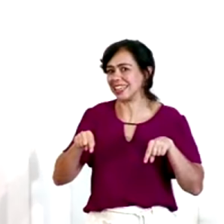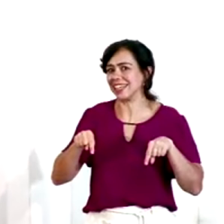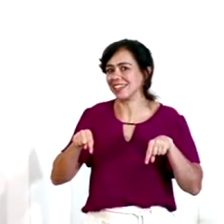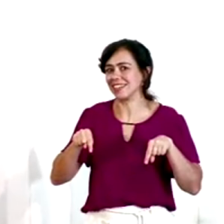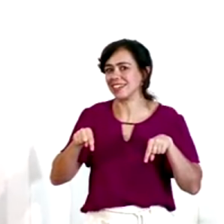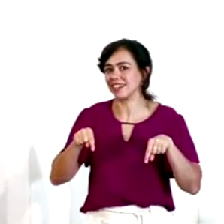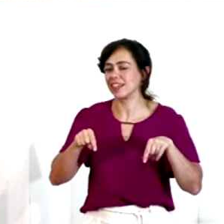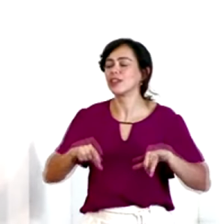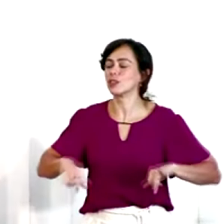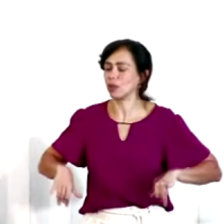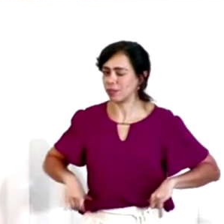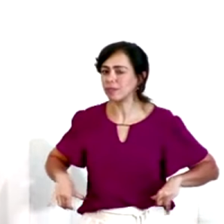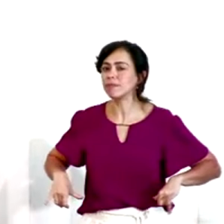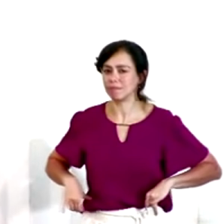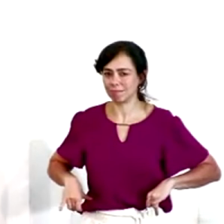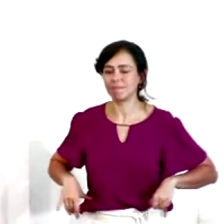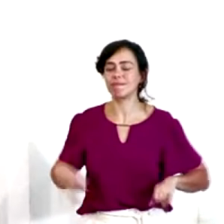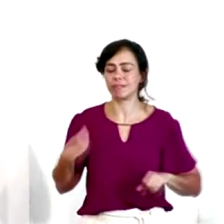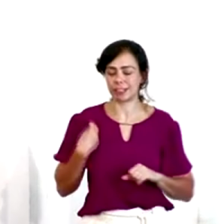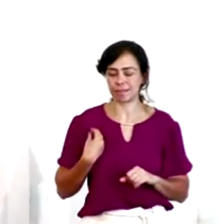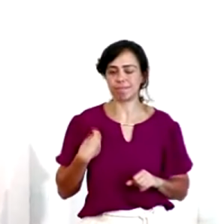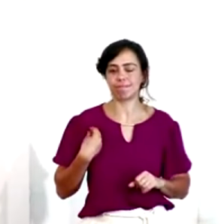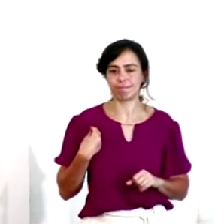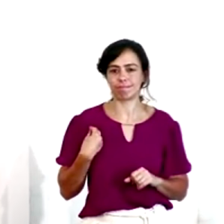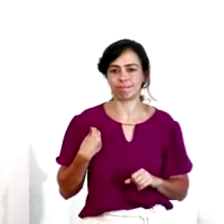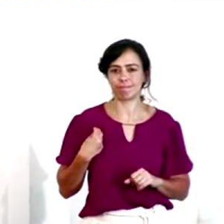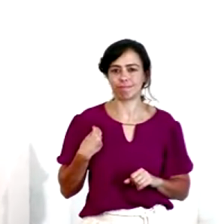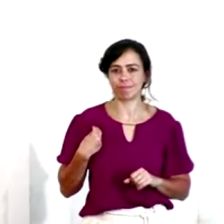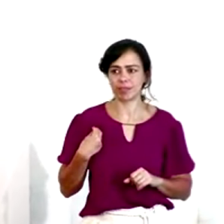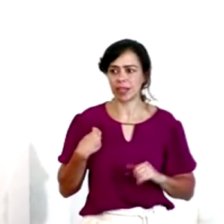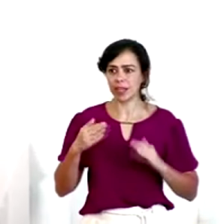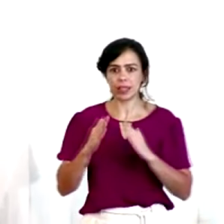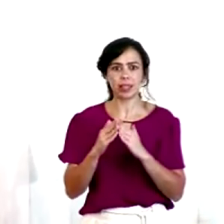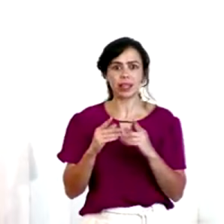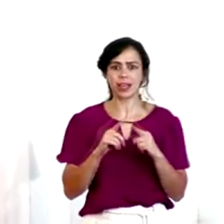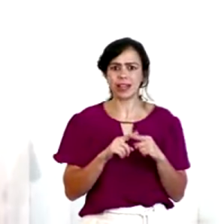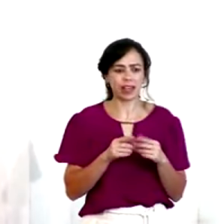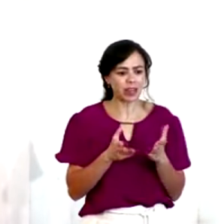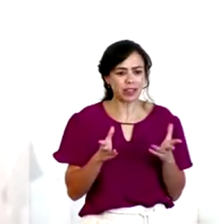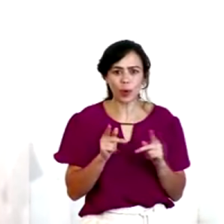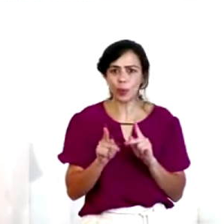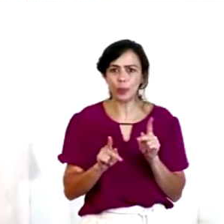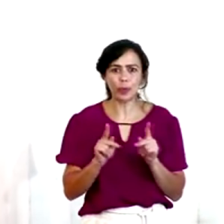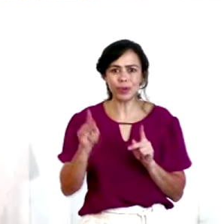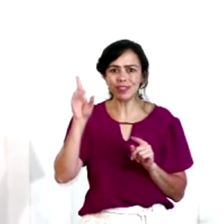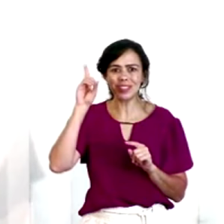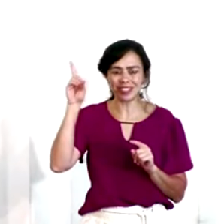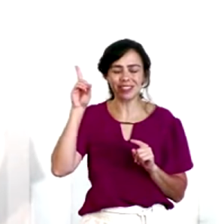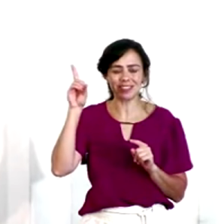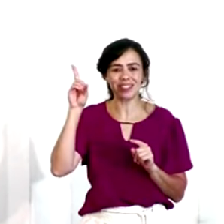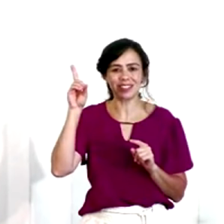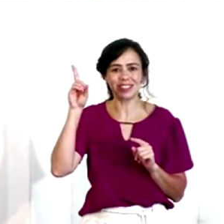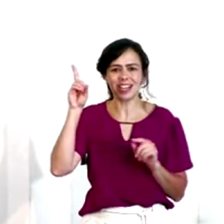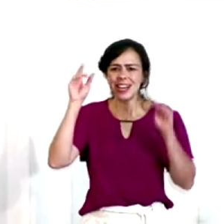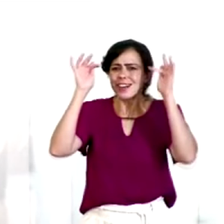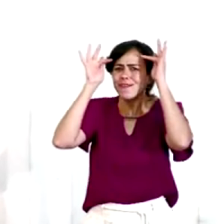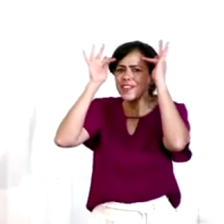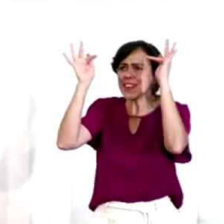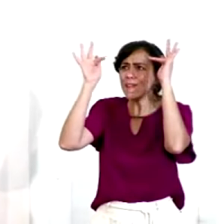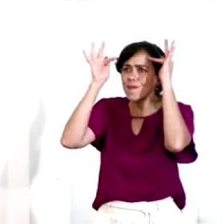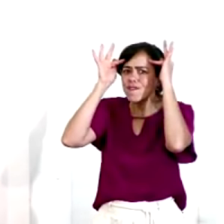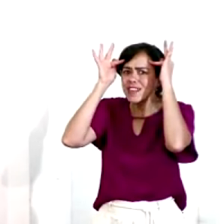de sofrimento. E a igreja, quanto mais fiel ela